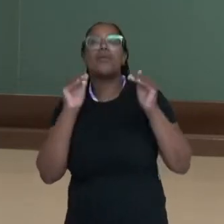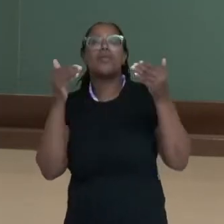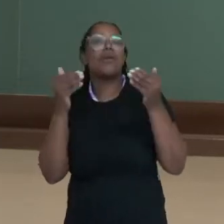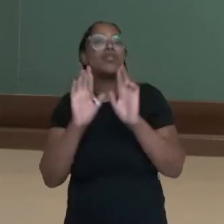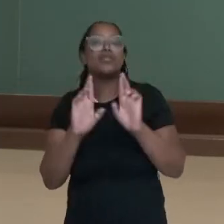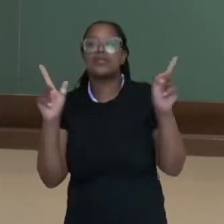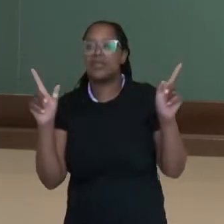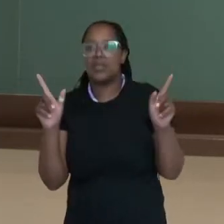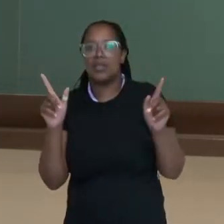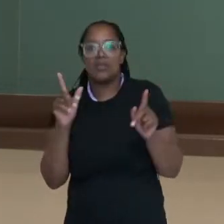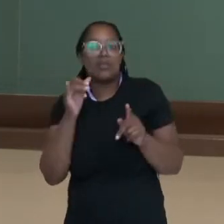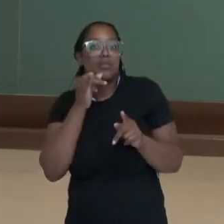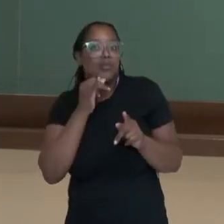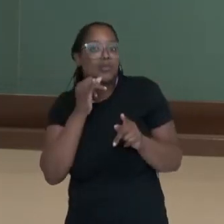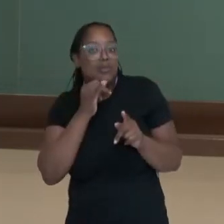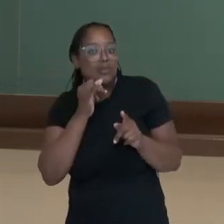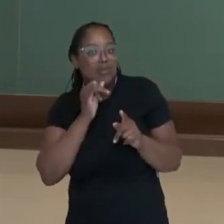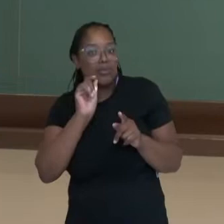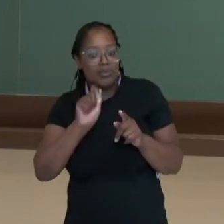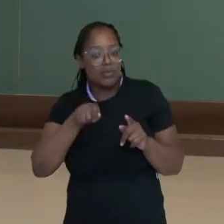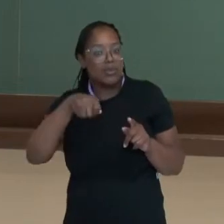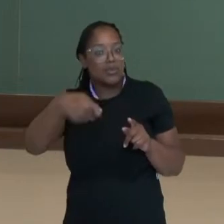diferença entre os tipos de símbolo?